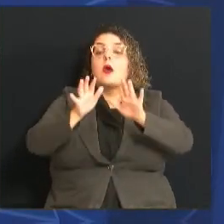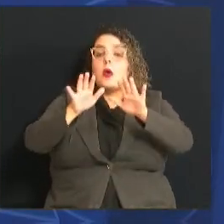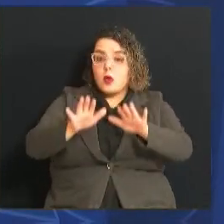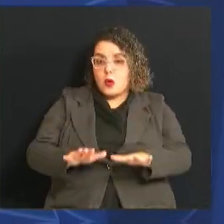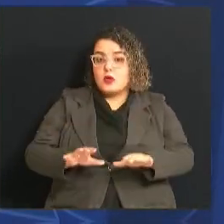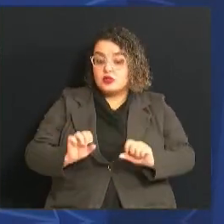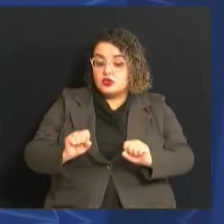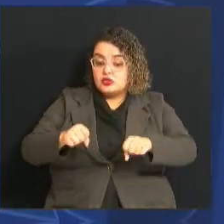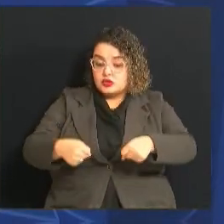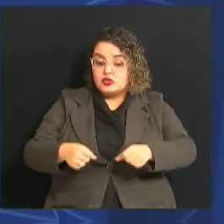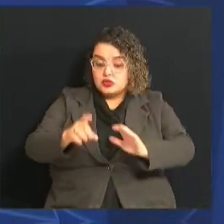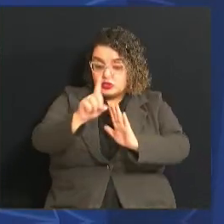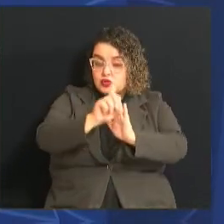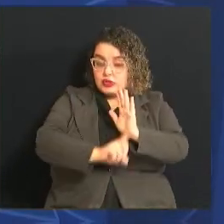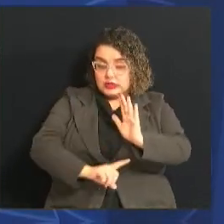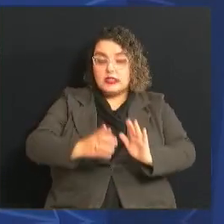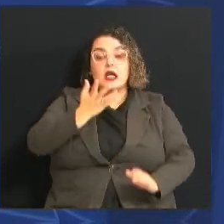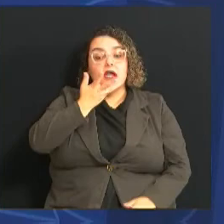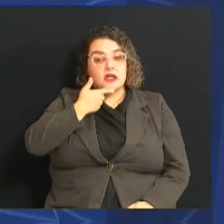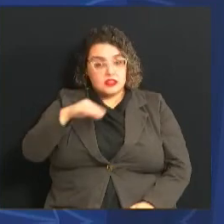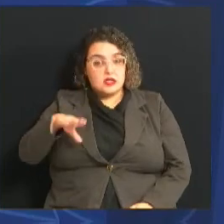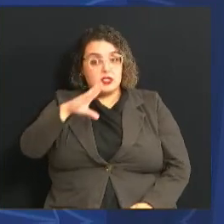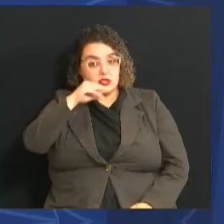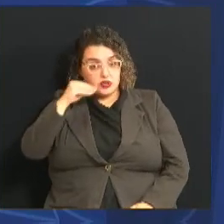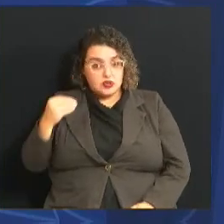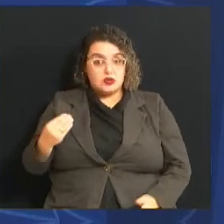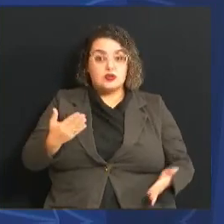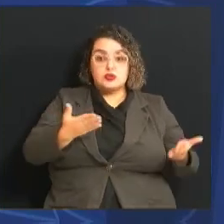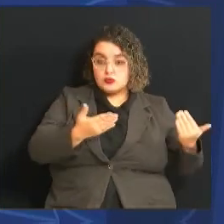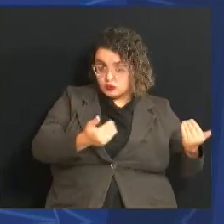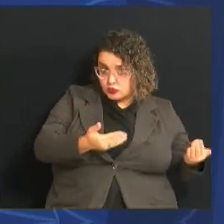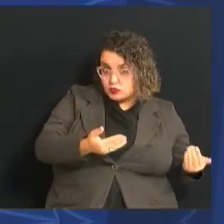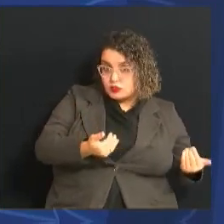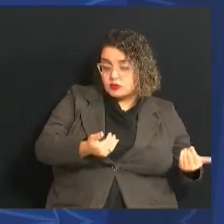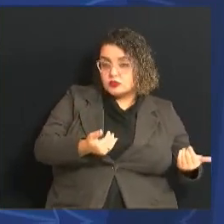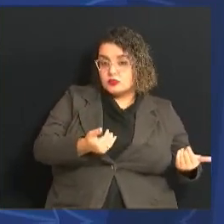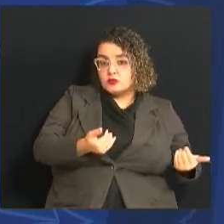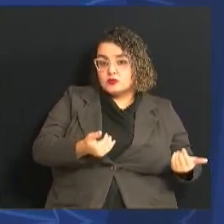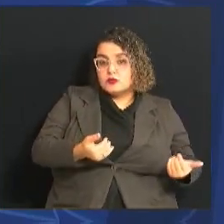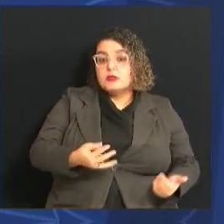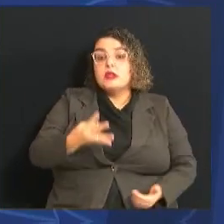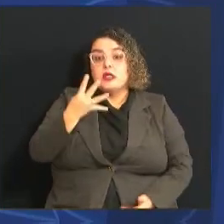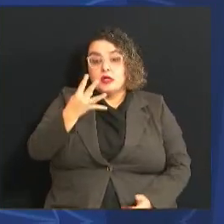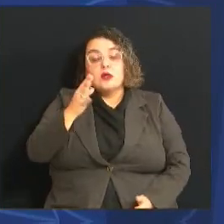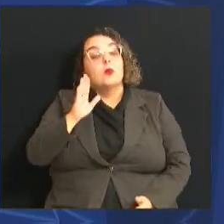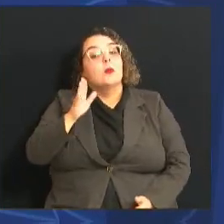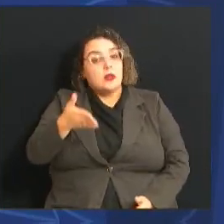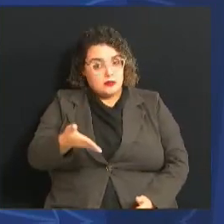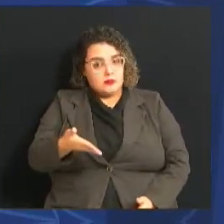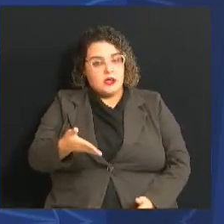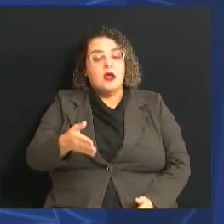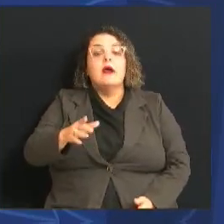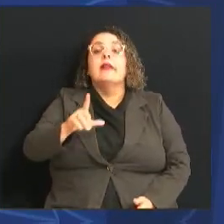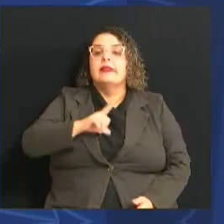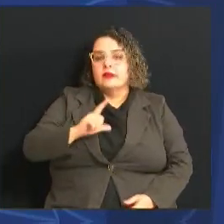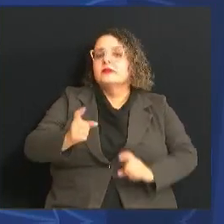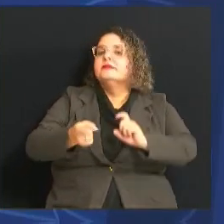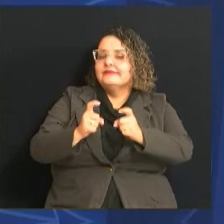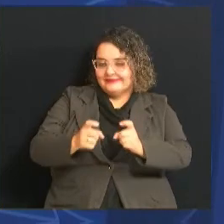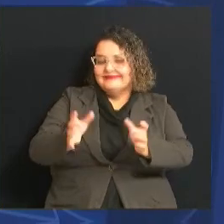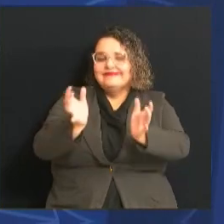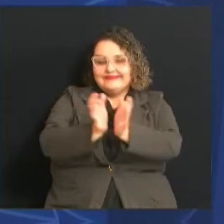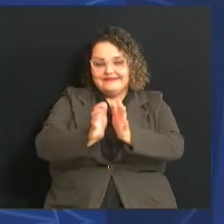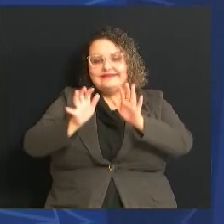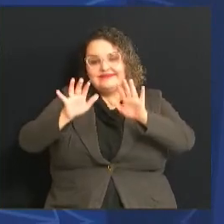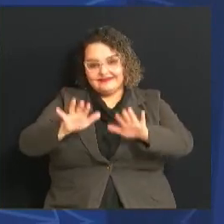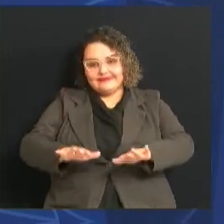Defesa dos Direitos da Criança, do Adolescente e da Juventude, e às 16h, reunião da Comissão